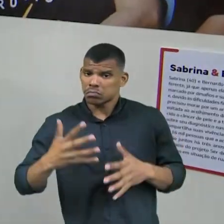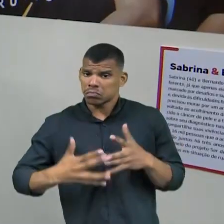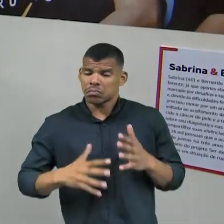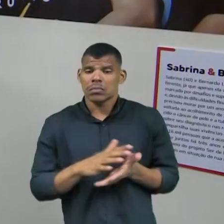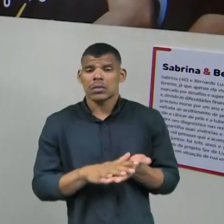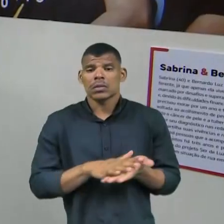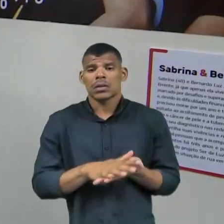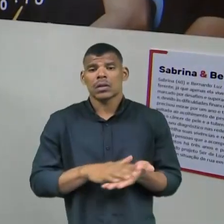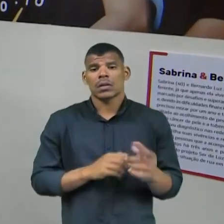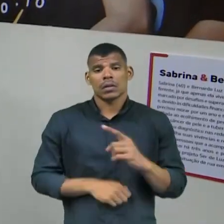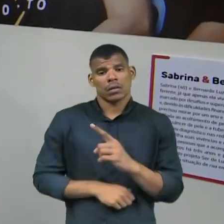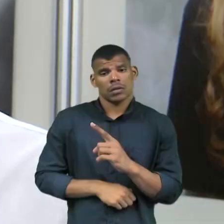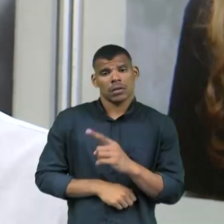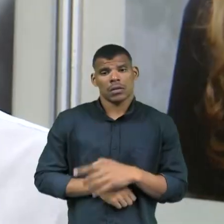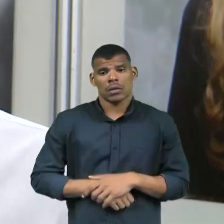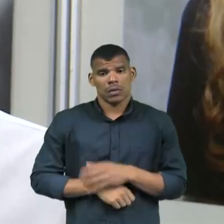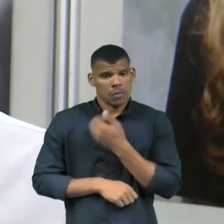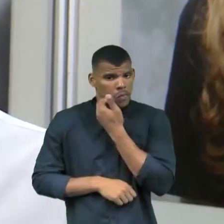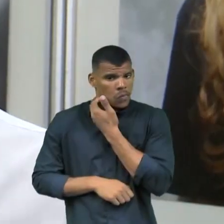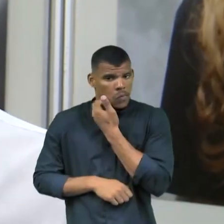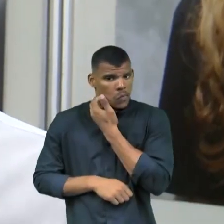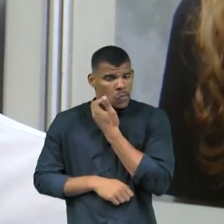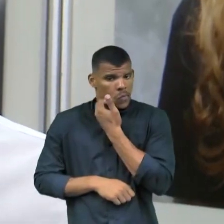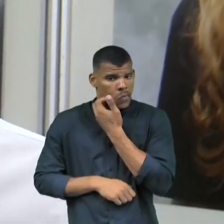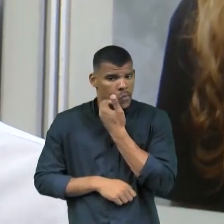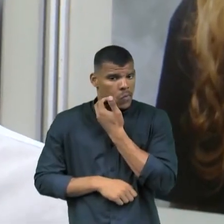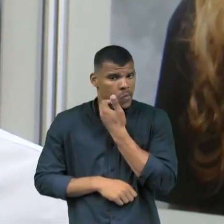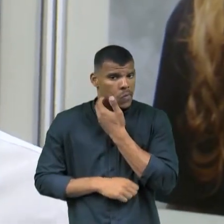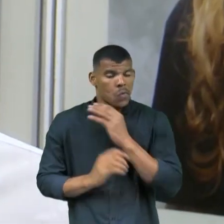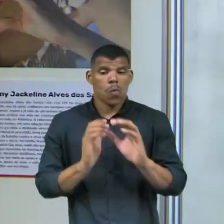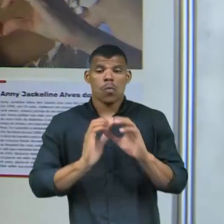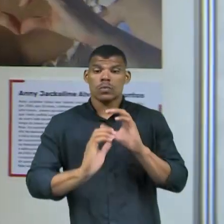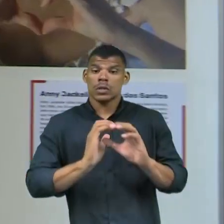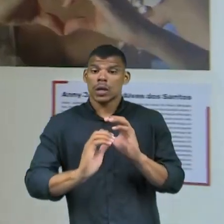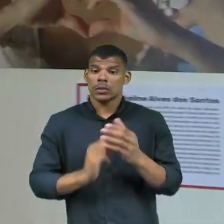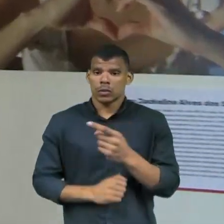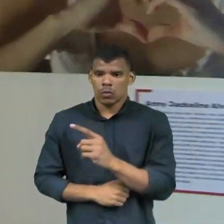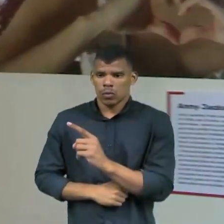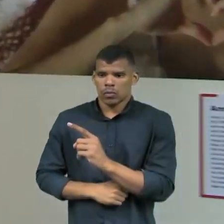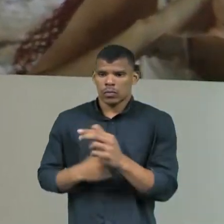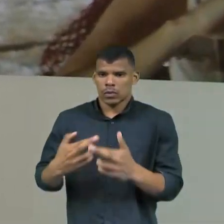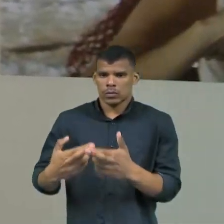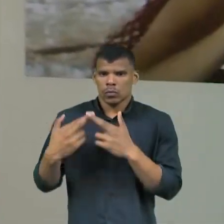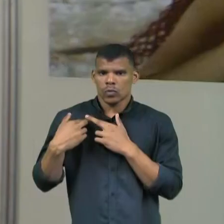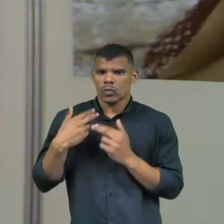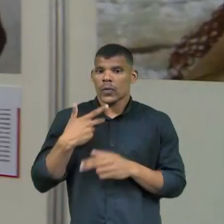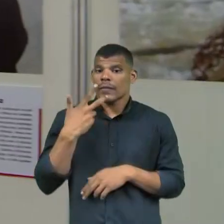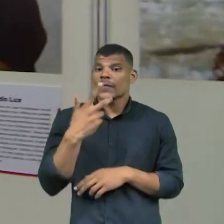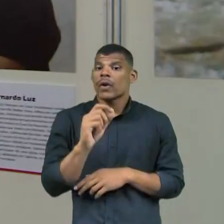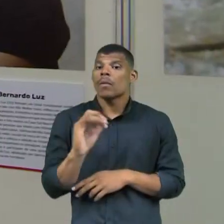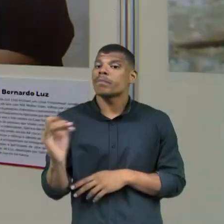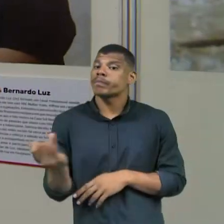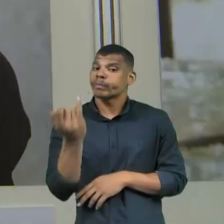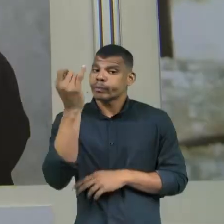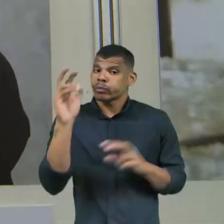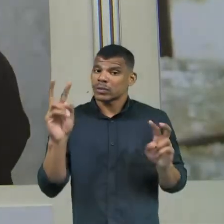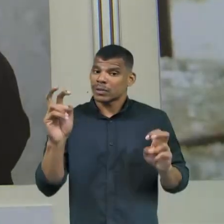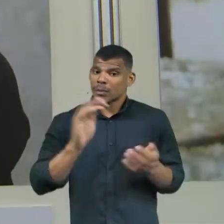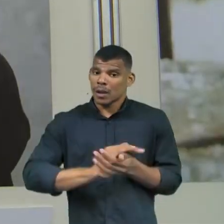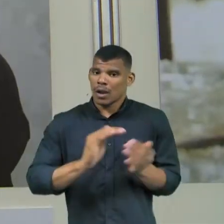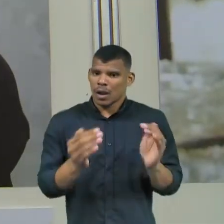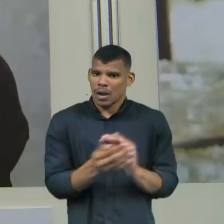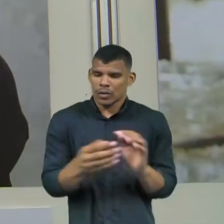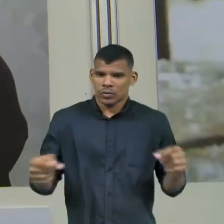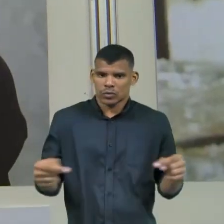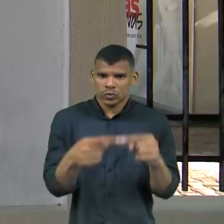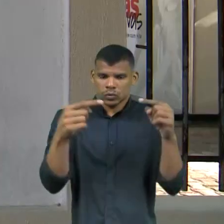Diego é assessor de comunicação do hospital e idealizador da exposição. Ele fala da importância de abordar o assunto com arte e destaca